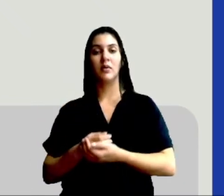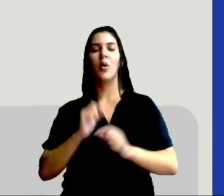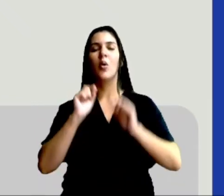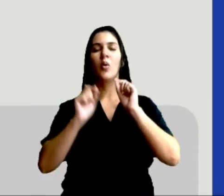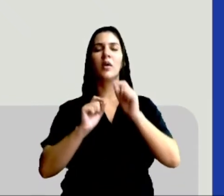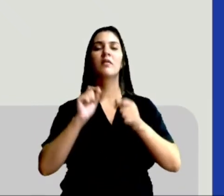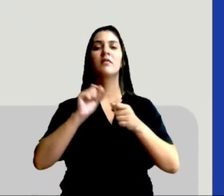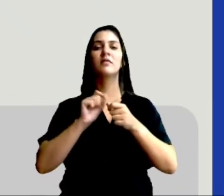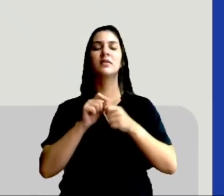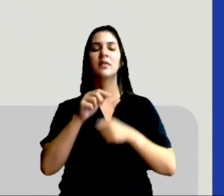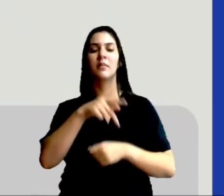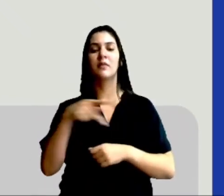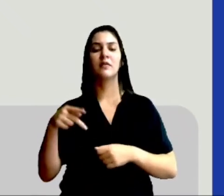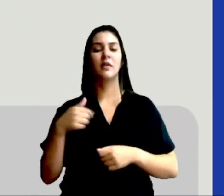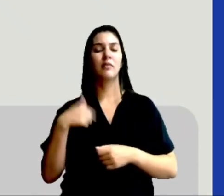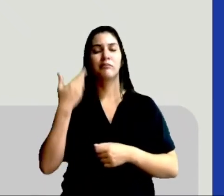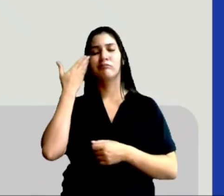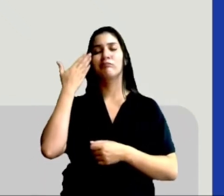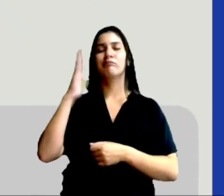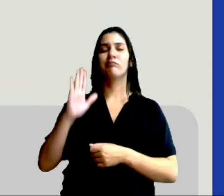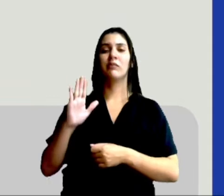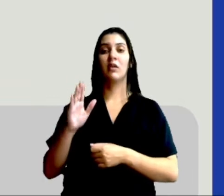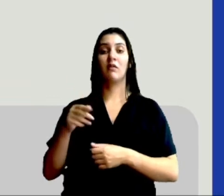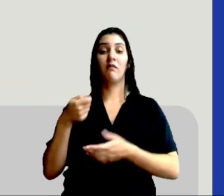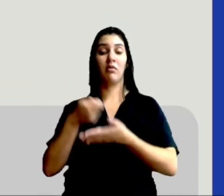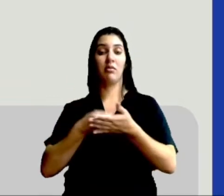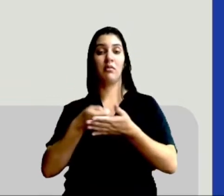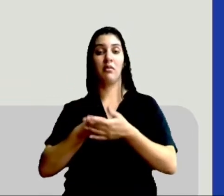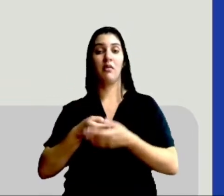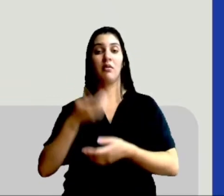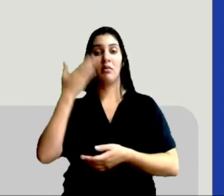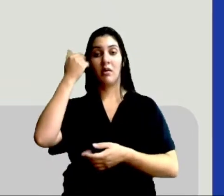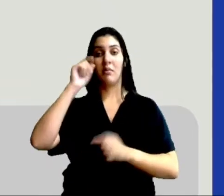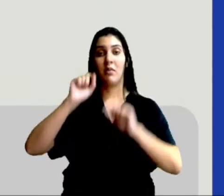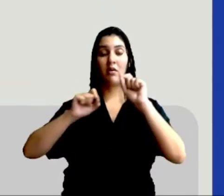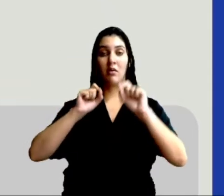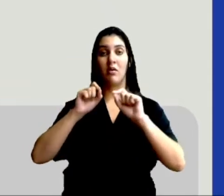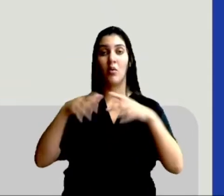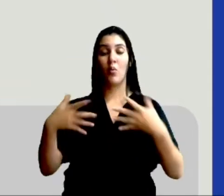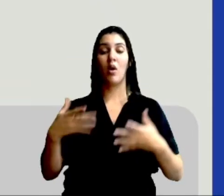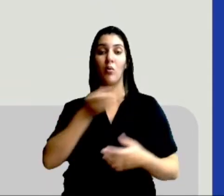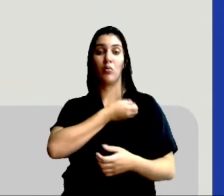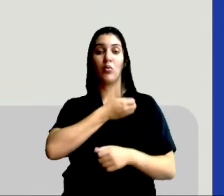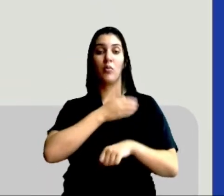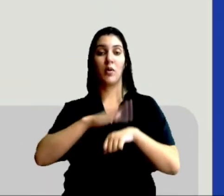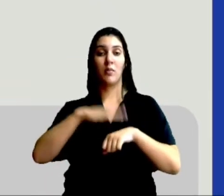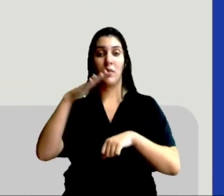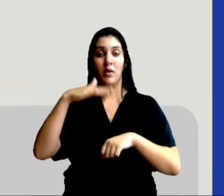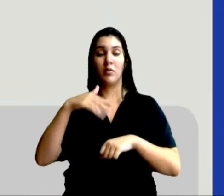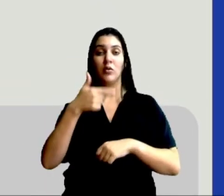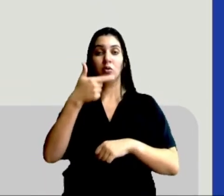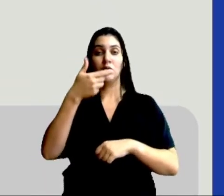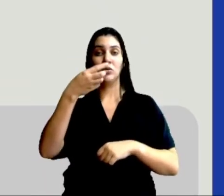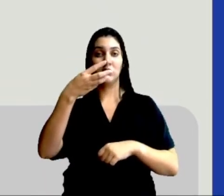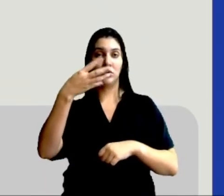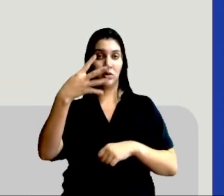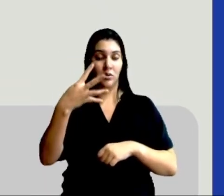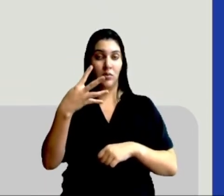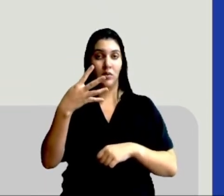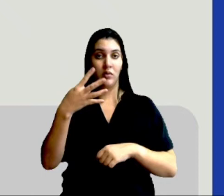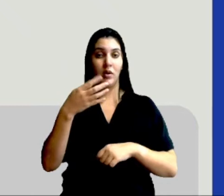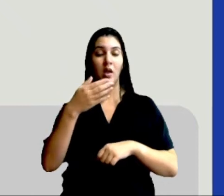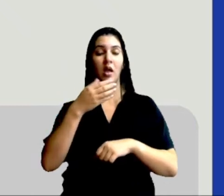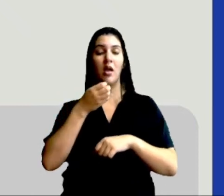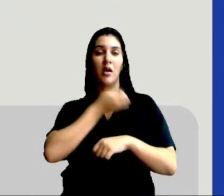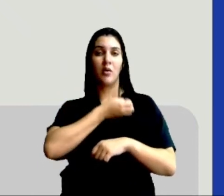que é que a gente vai fazer, professora? Eu não sei. A gente vai tentar descobrir aí qual o número maior. 234